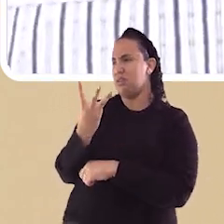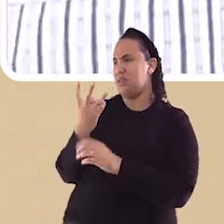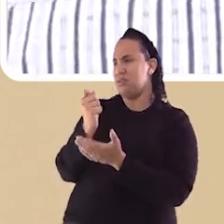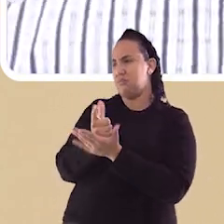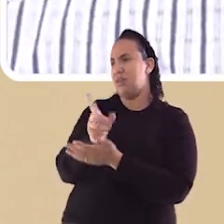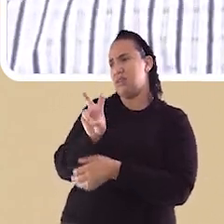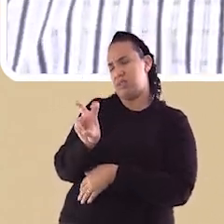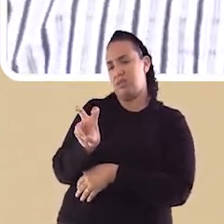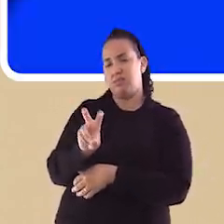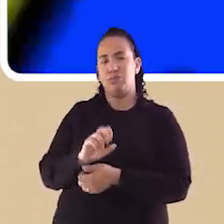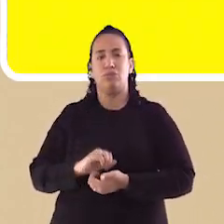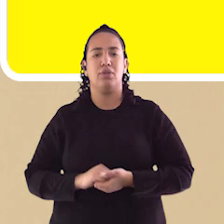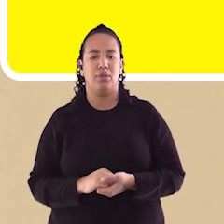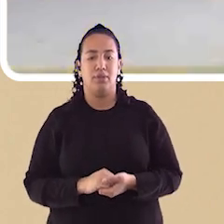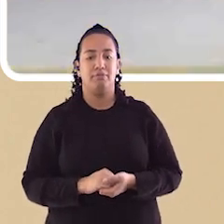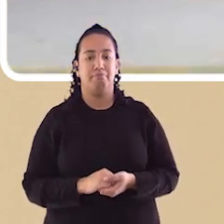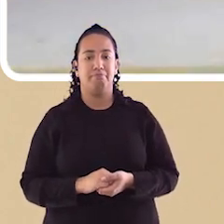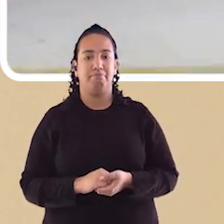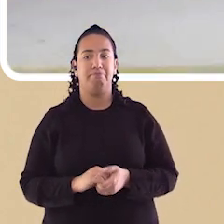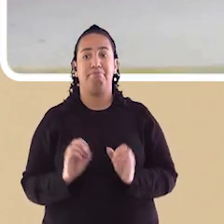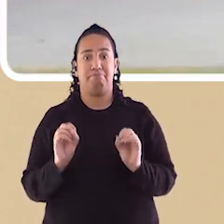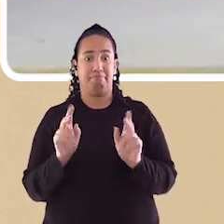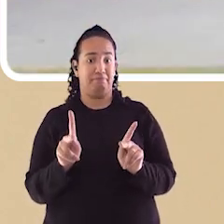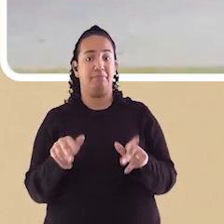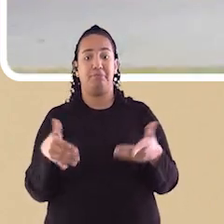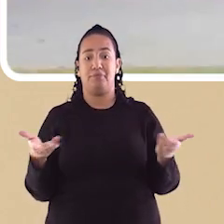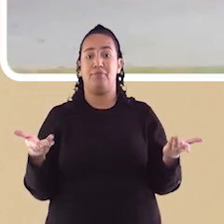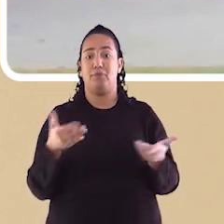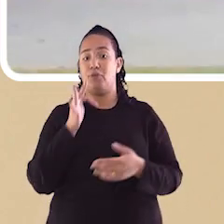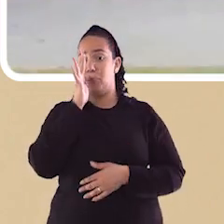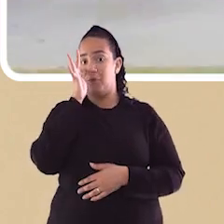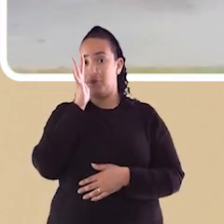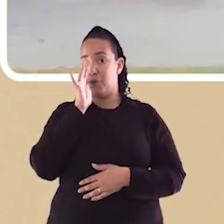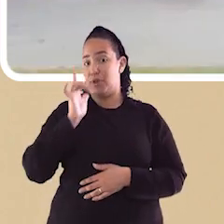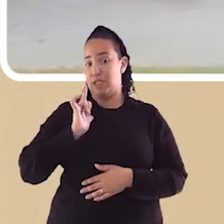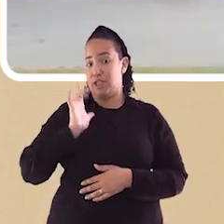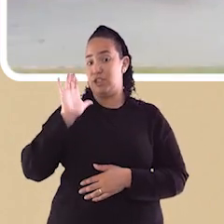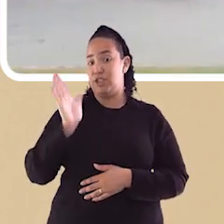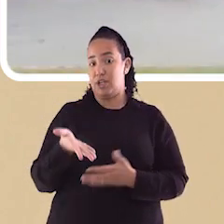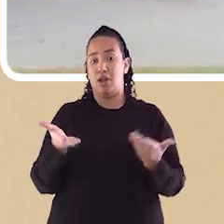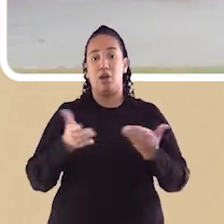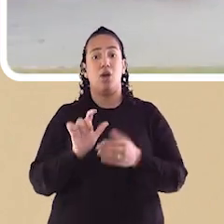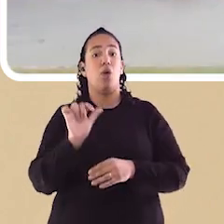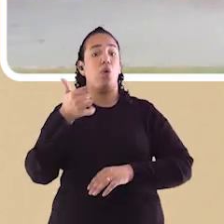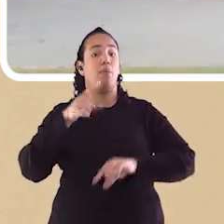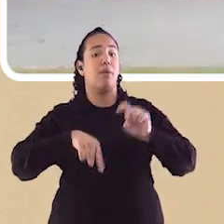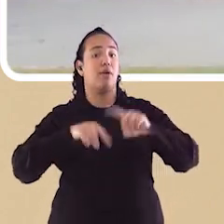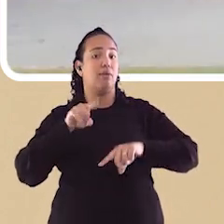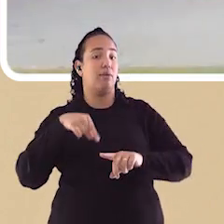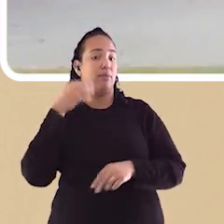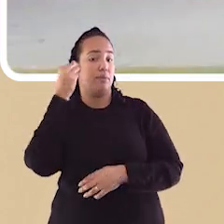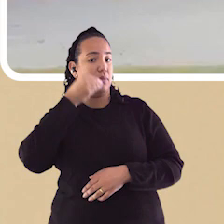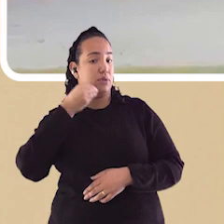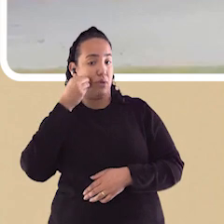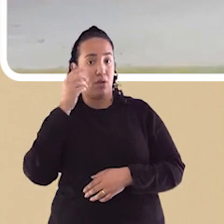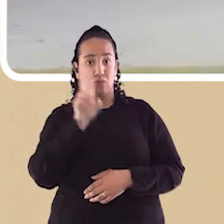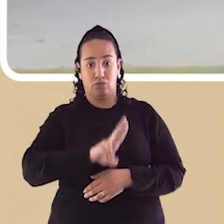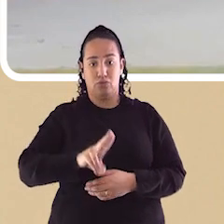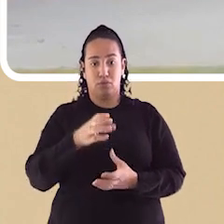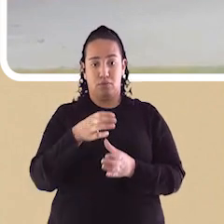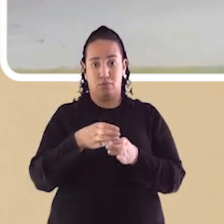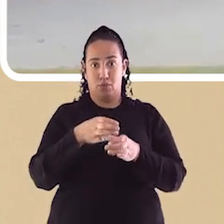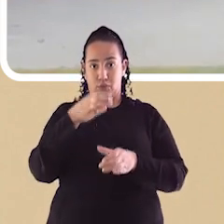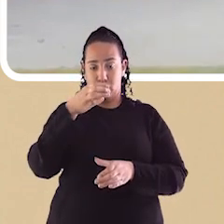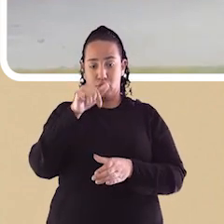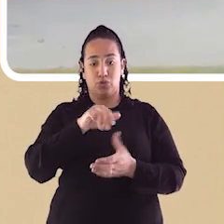5? Fechou! Agora eu já tenho as flores e eu preciso dos outros ingredientes para fazer essa experiência. Além do pote, eu vou